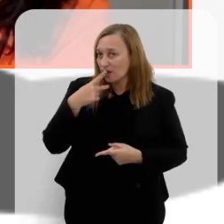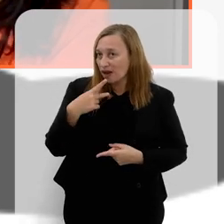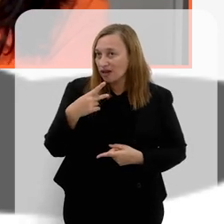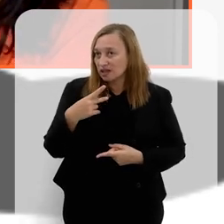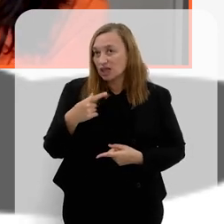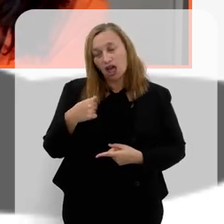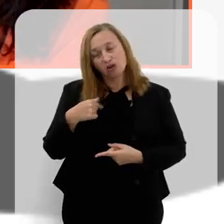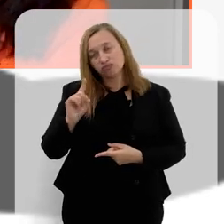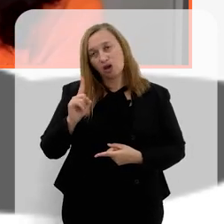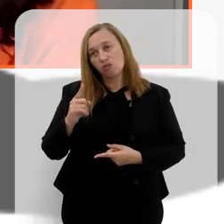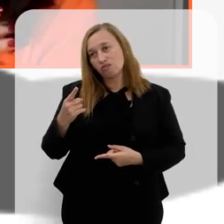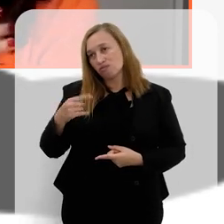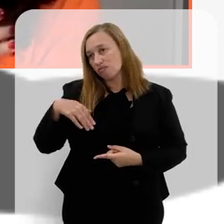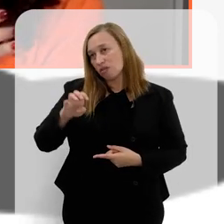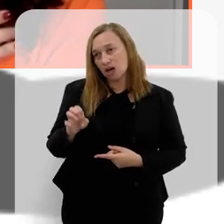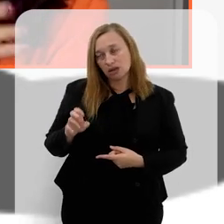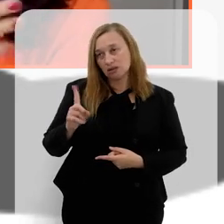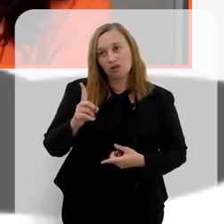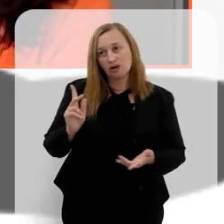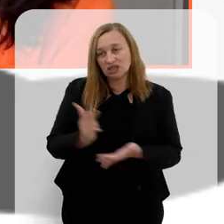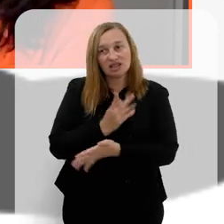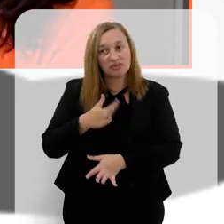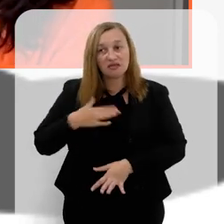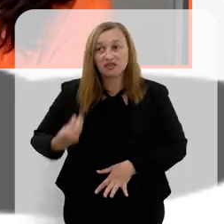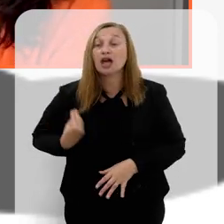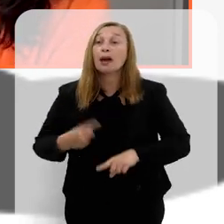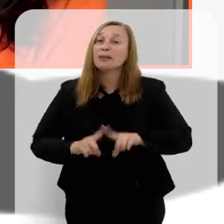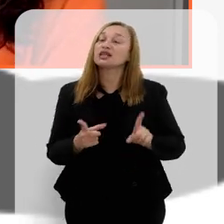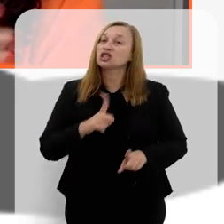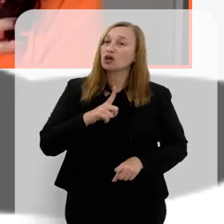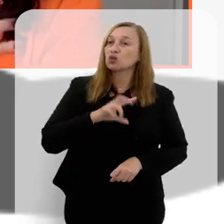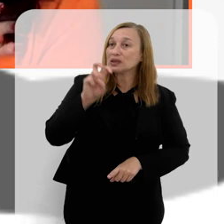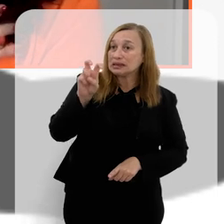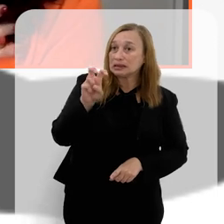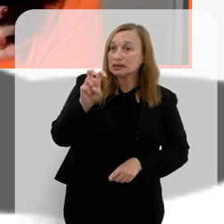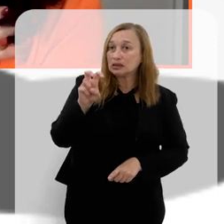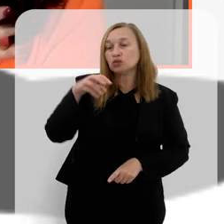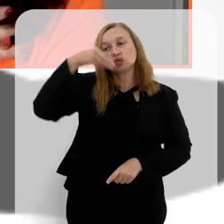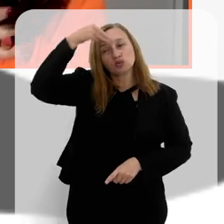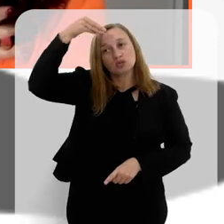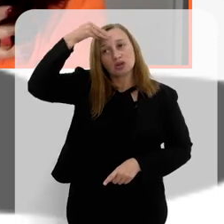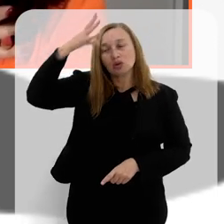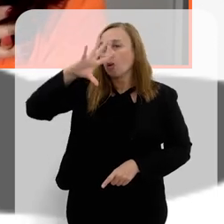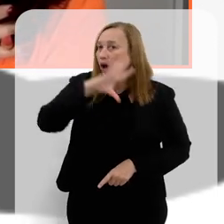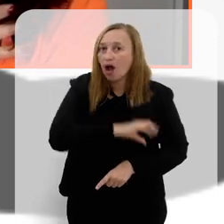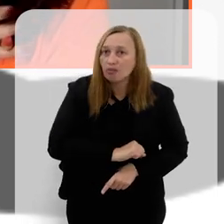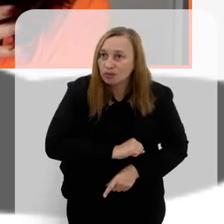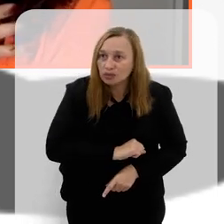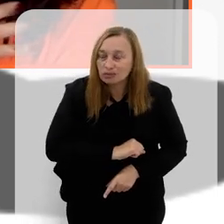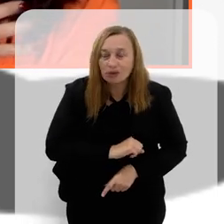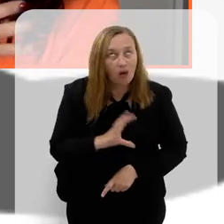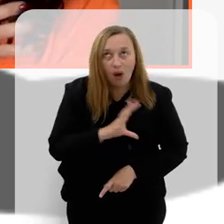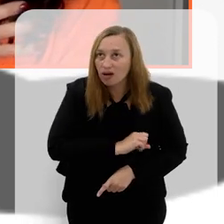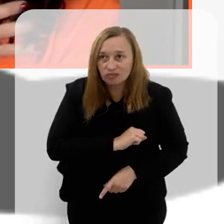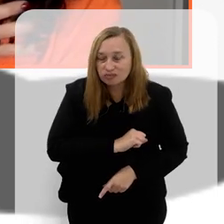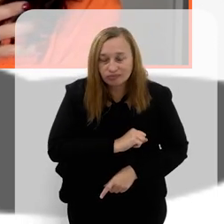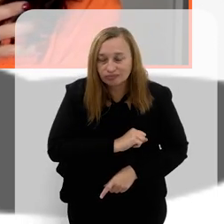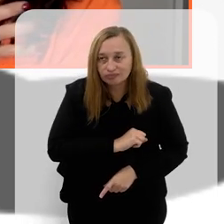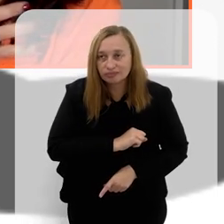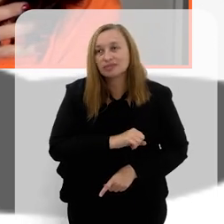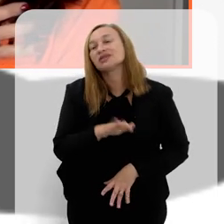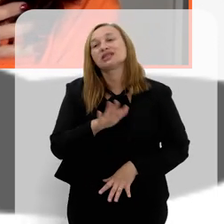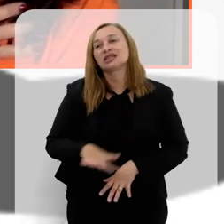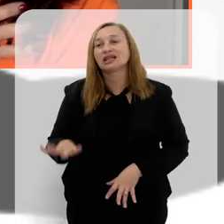porque eu vou te dizer, eu não sou mãe, não aconteceu na minha vida, mas eu tenho cinco sobrinhos que eu sou apaixonada, amo de